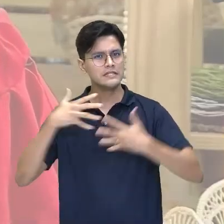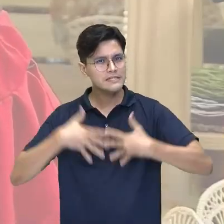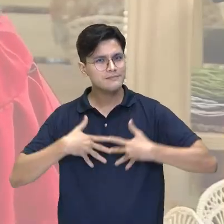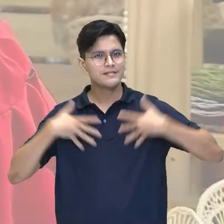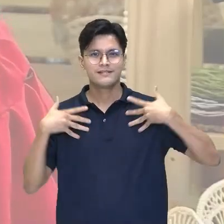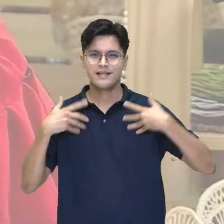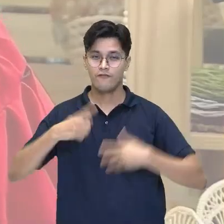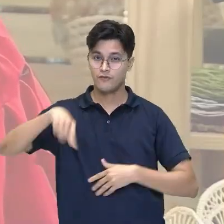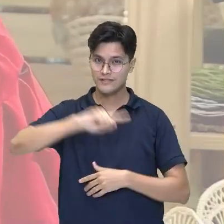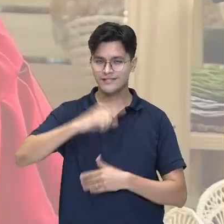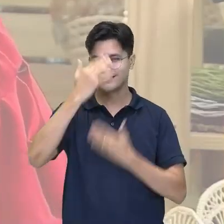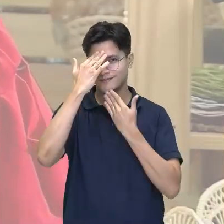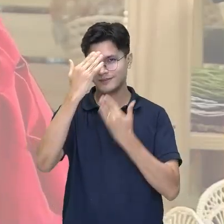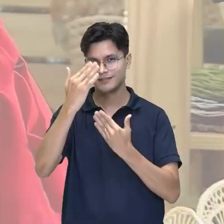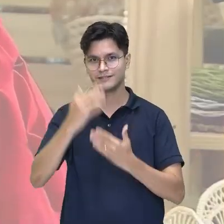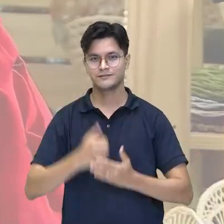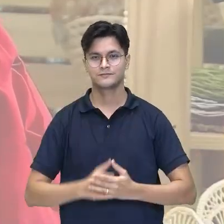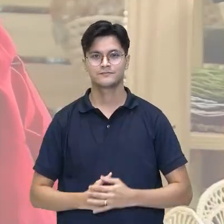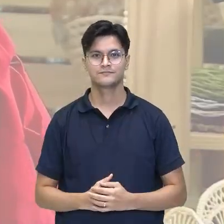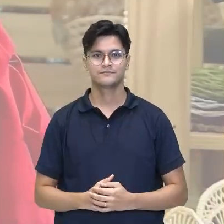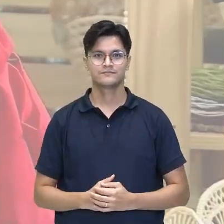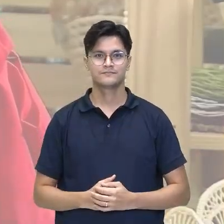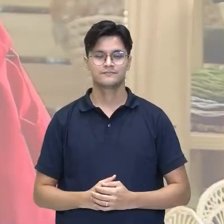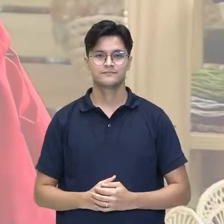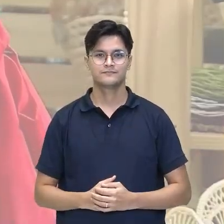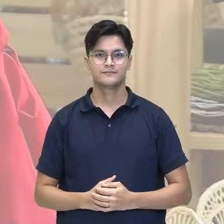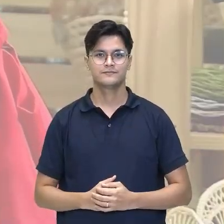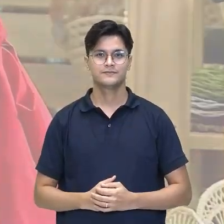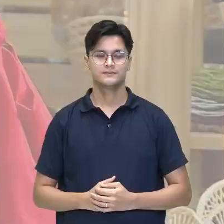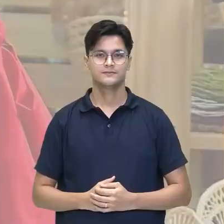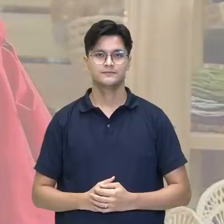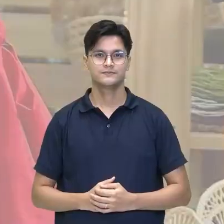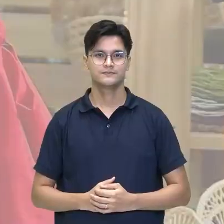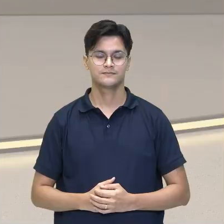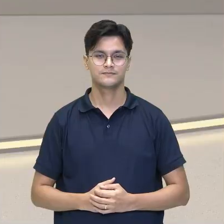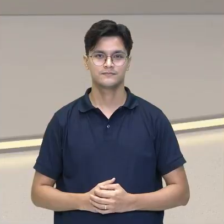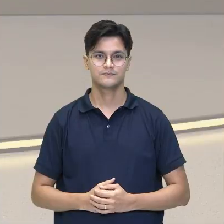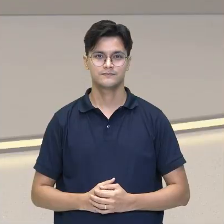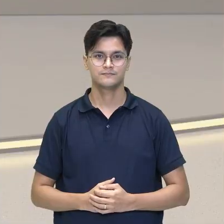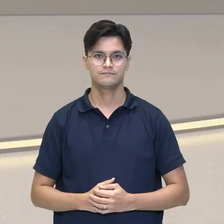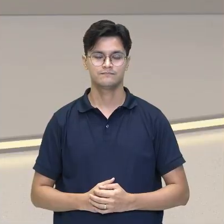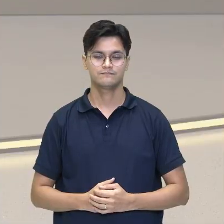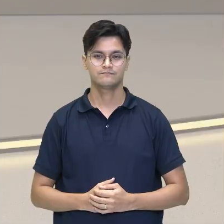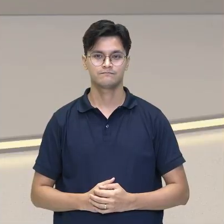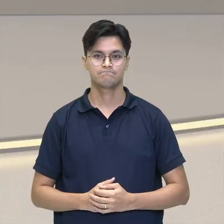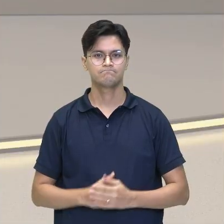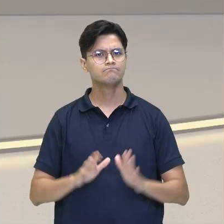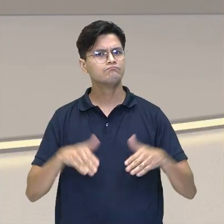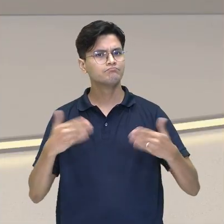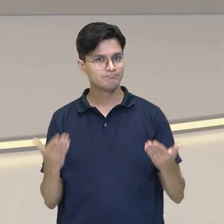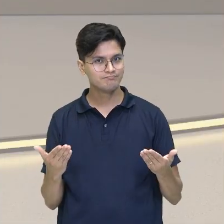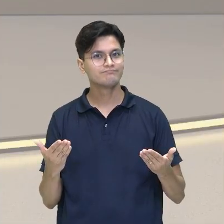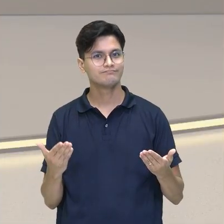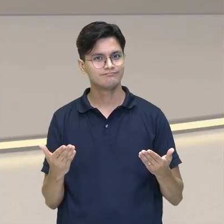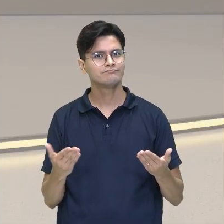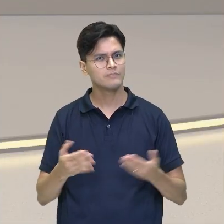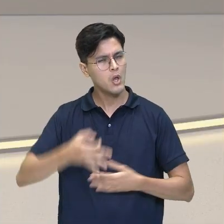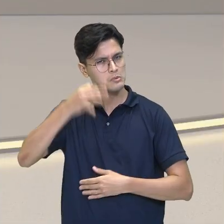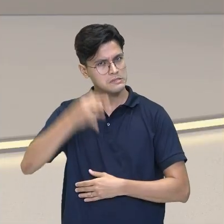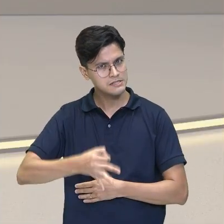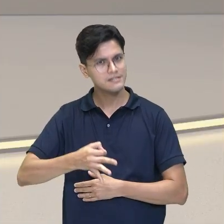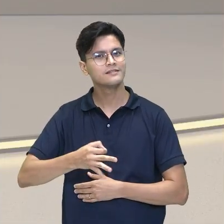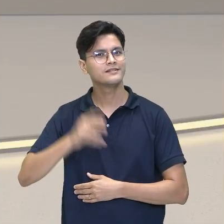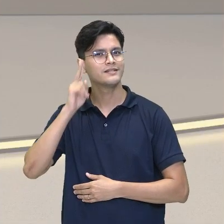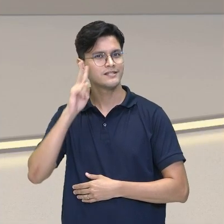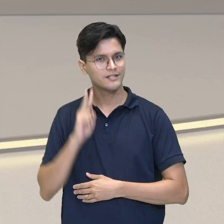vocês. Muito obrigada! Muito bem, pessoal. Tenho certeza que essa história vai